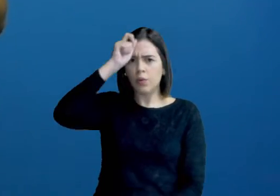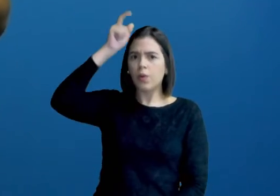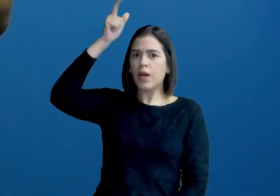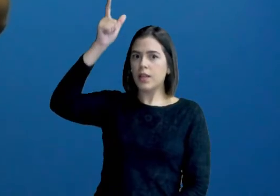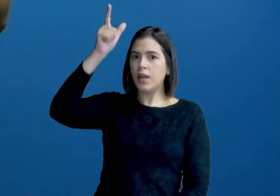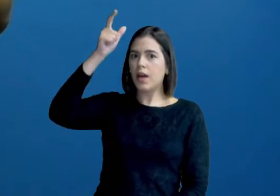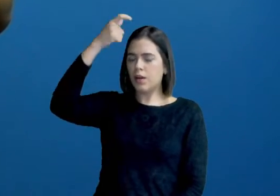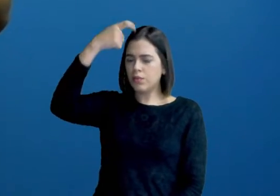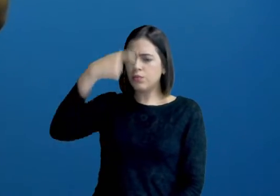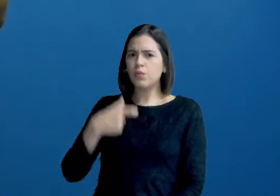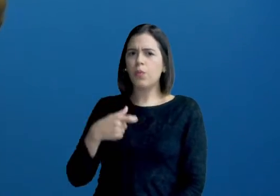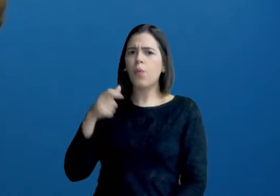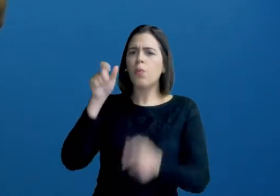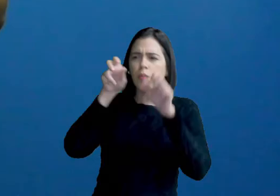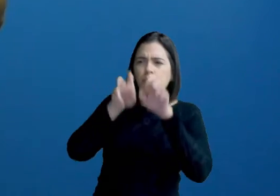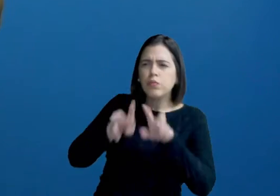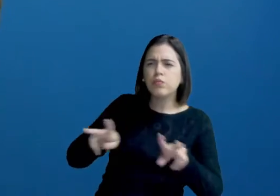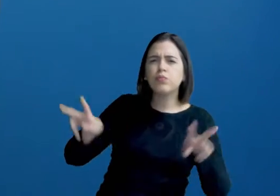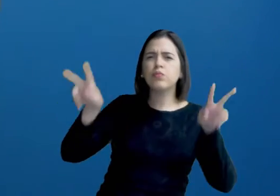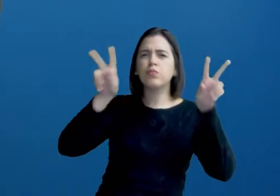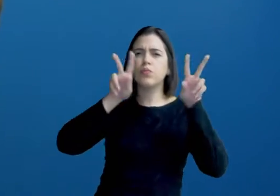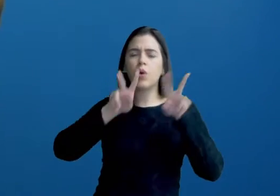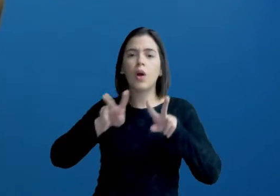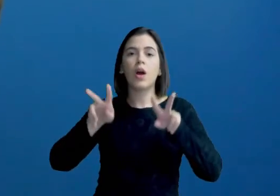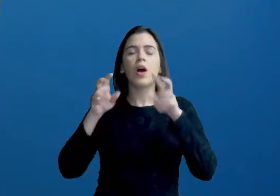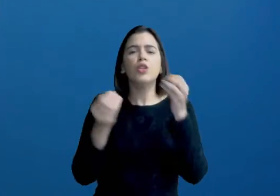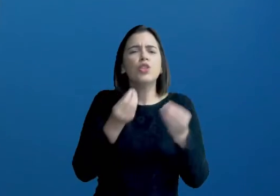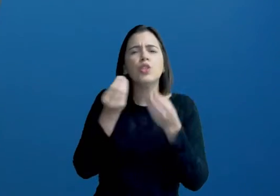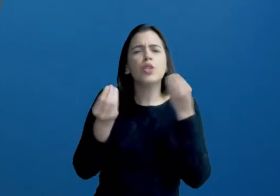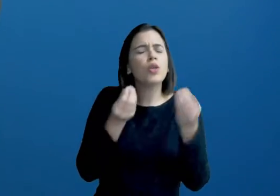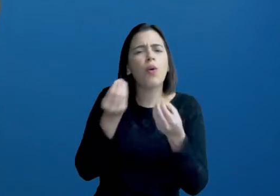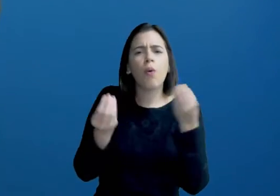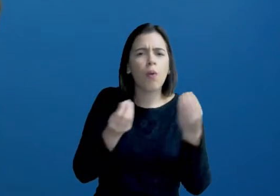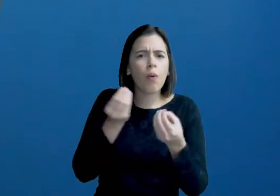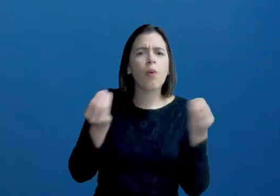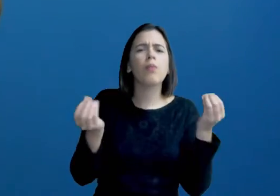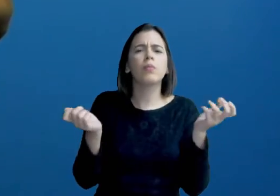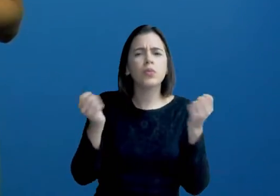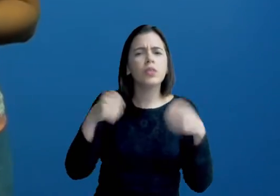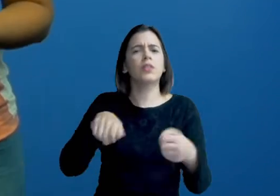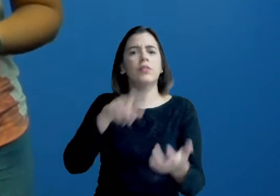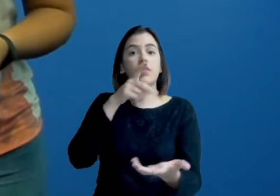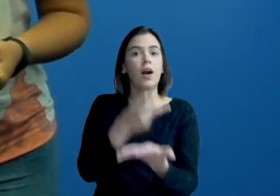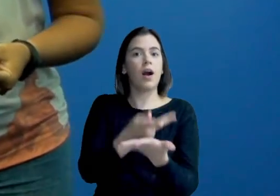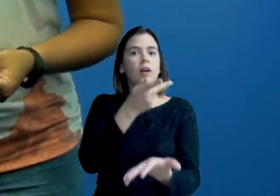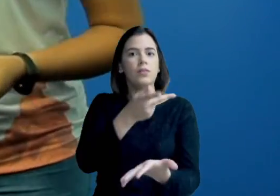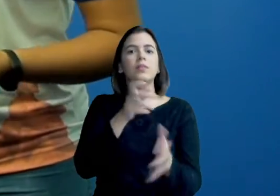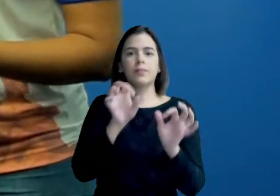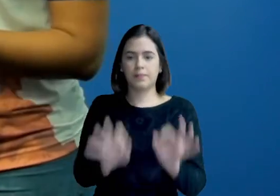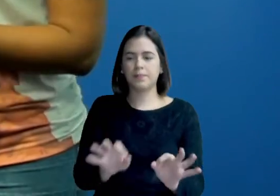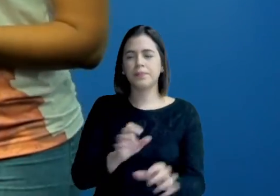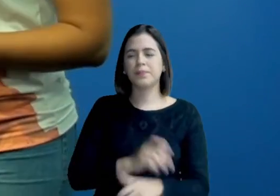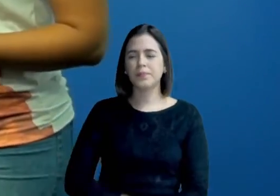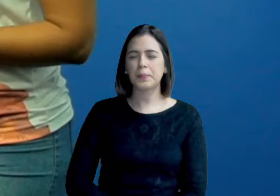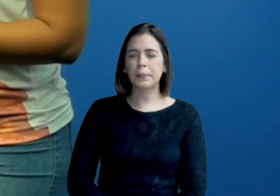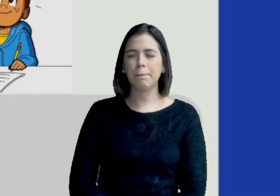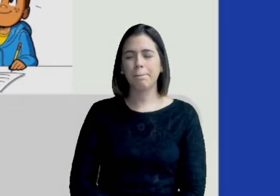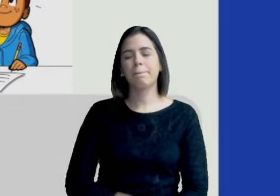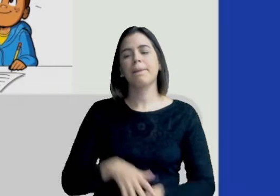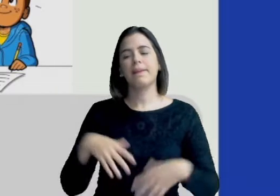autor coloque a sua visão, o seu ponto de vista de como aquilo está acontecendo, tá